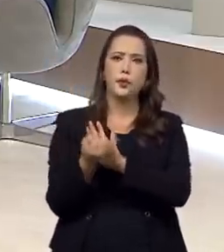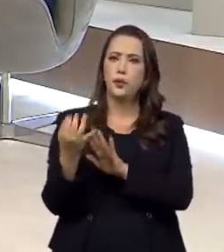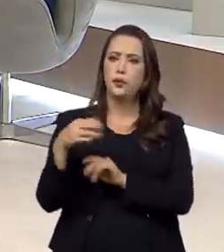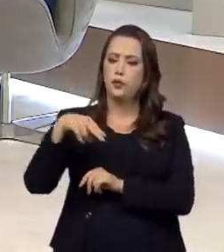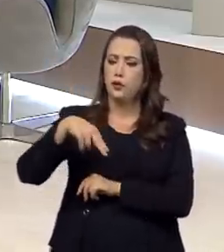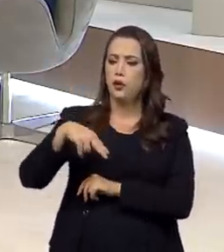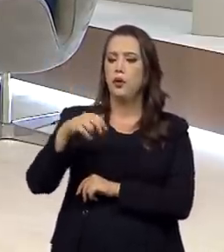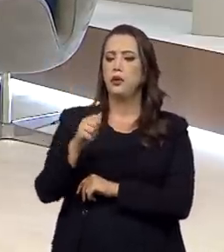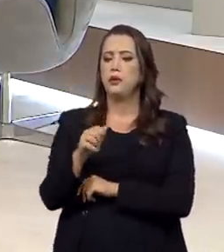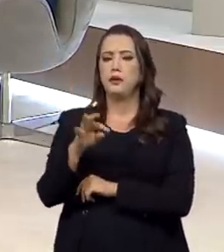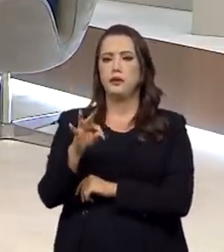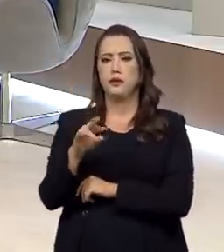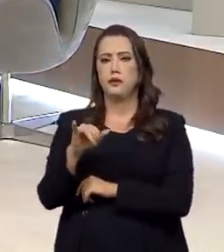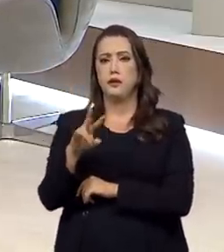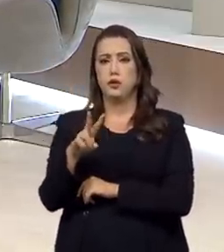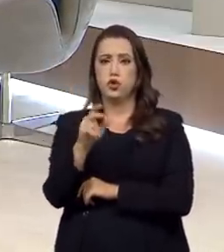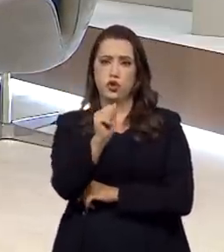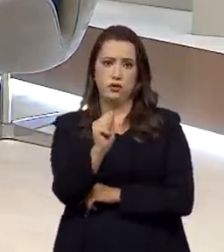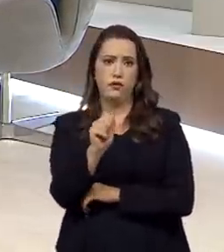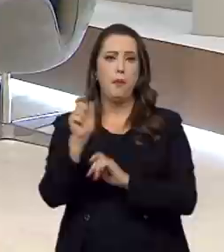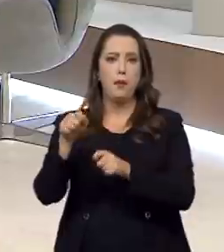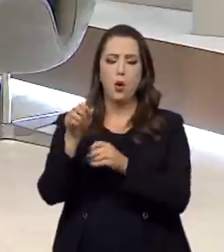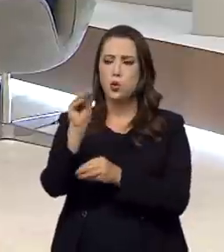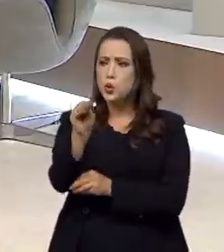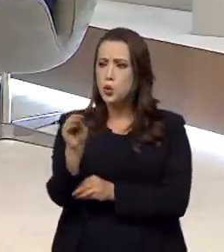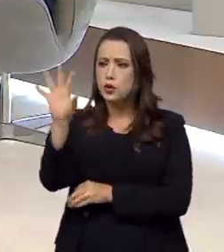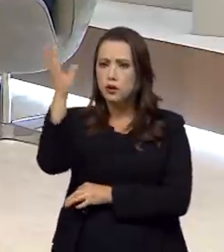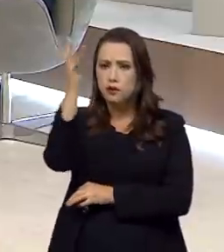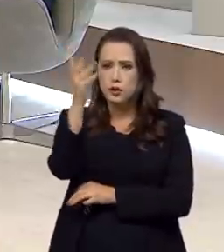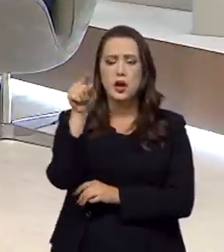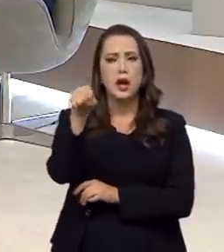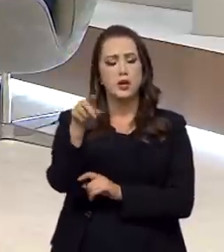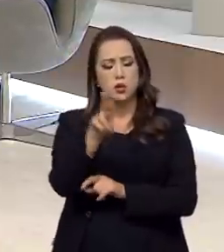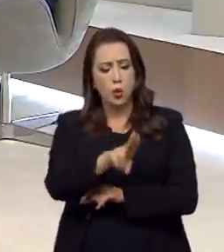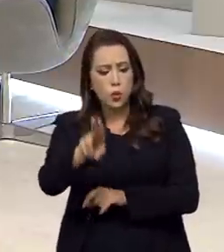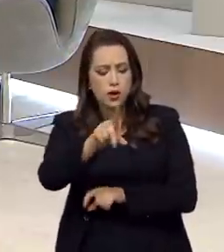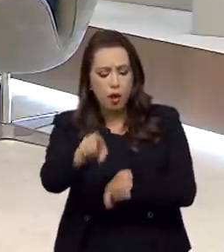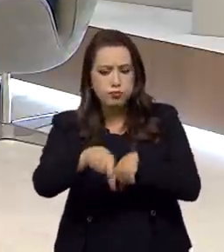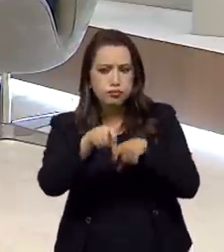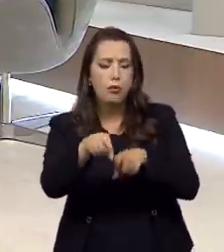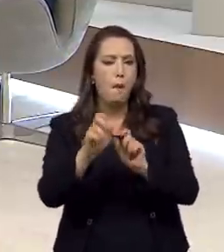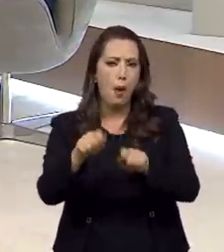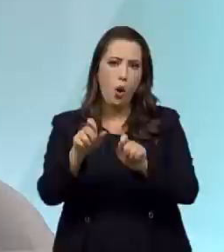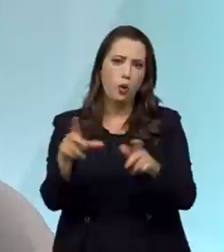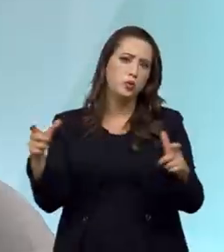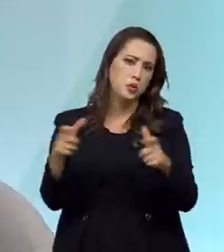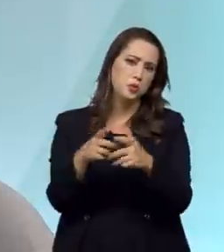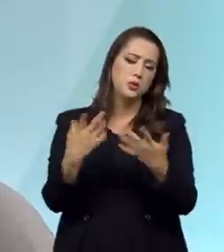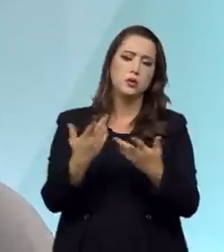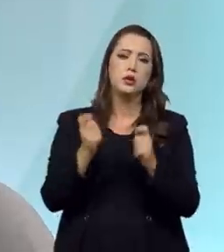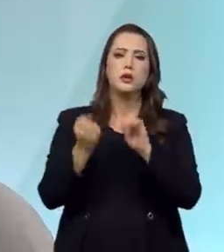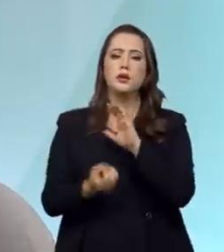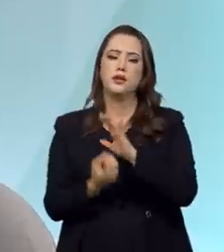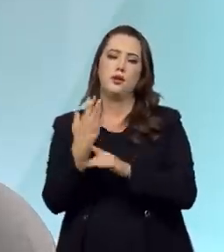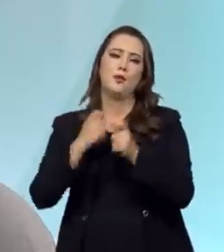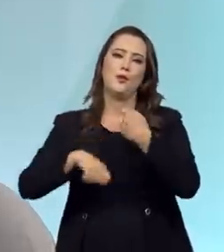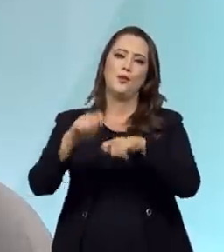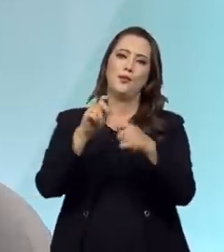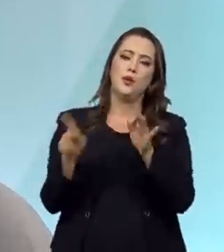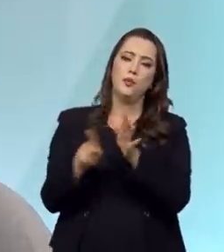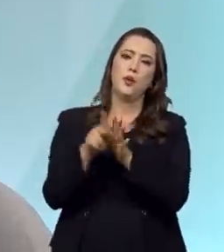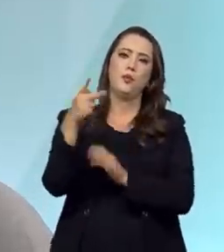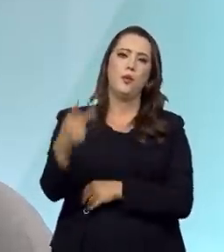100 porcento Floresta Nativa e fazemos uma e sustentável de baixo Impacto gerando aí uma atividade econômica para a região